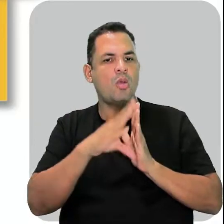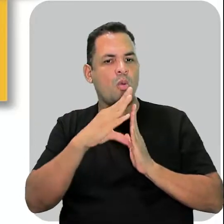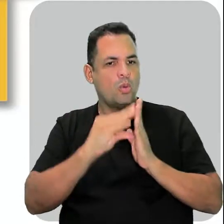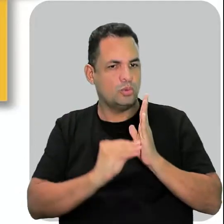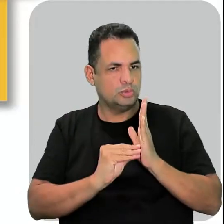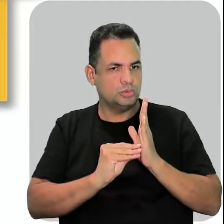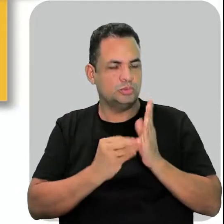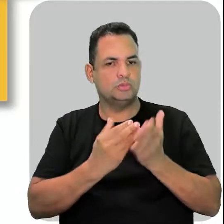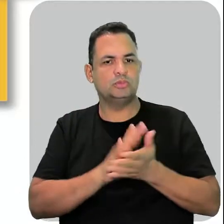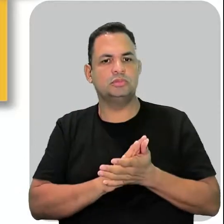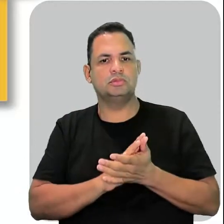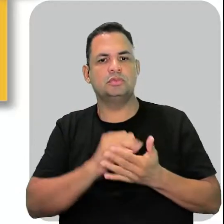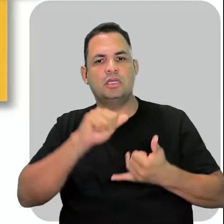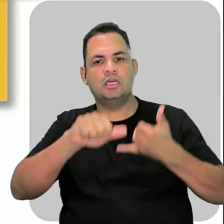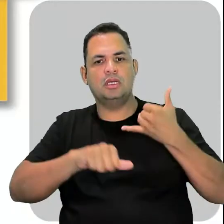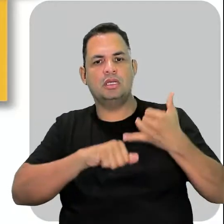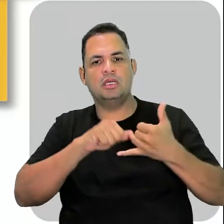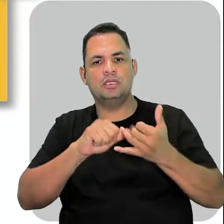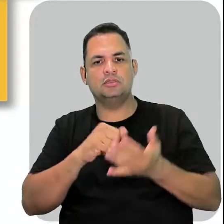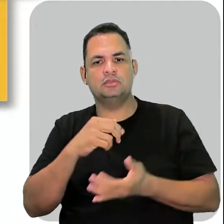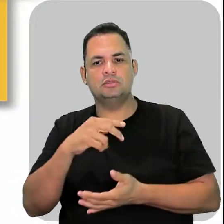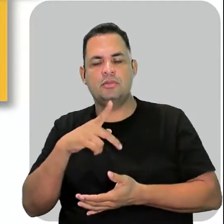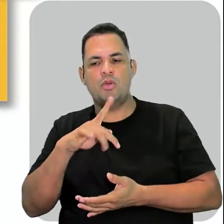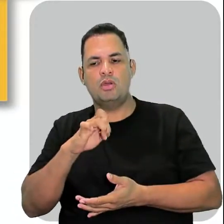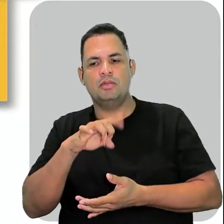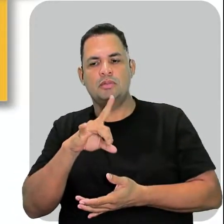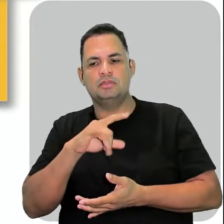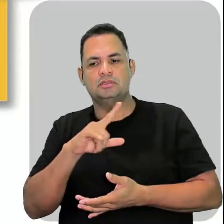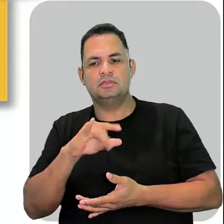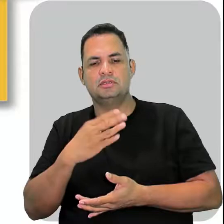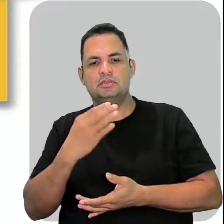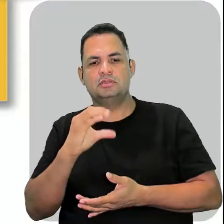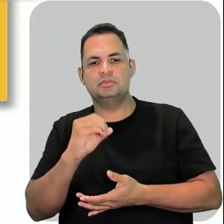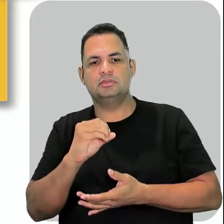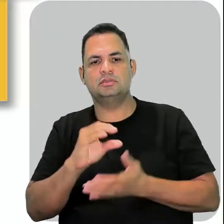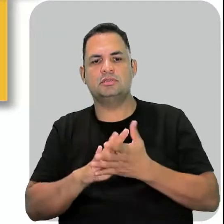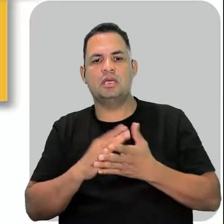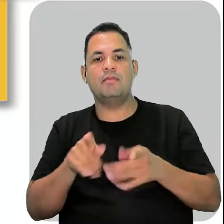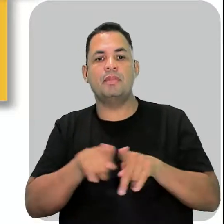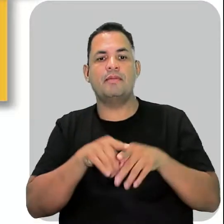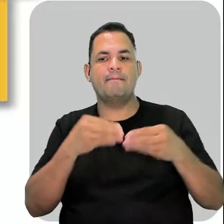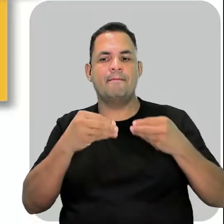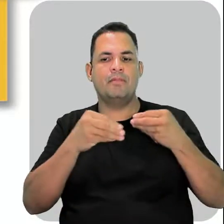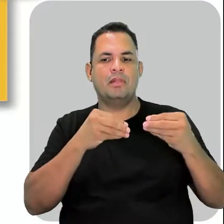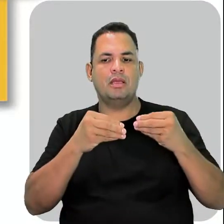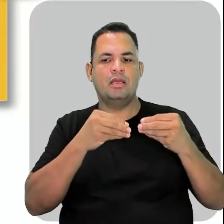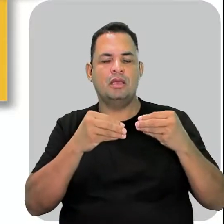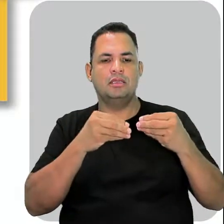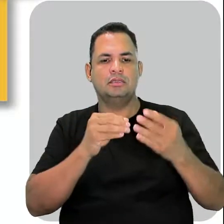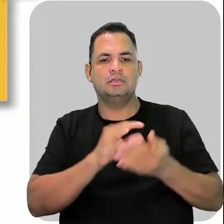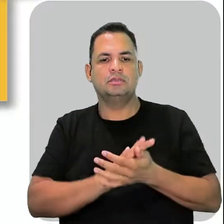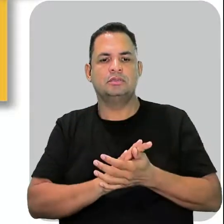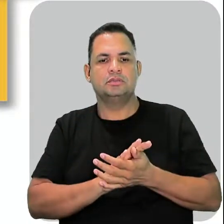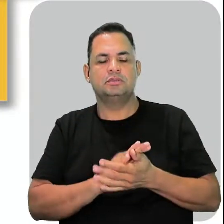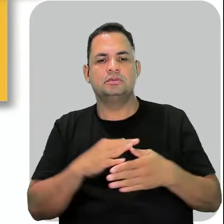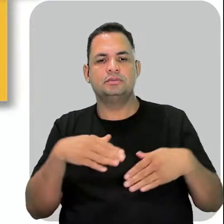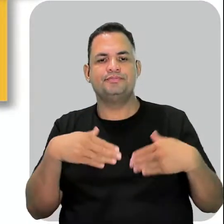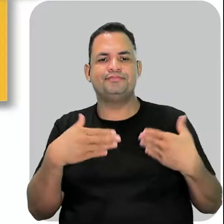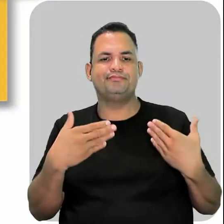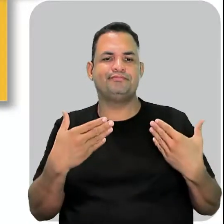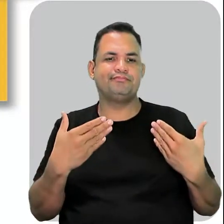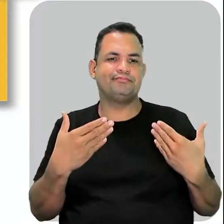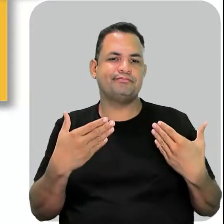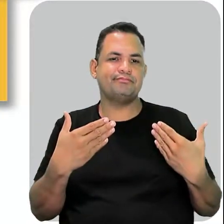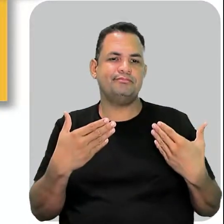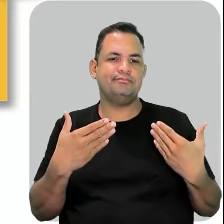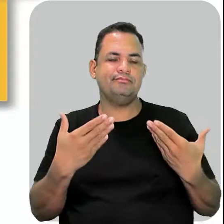gente vai falar sobre reações de polimerização. Vamos falar sobre plástico, principalmente em situações